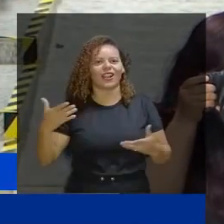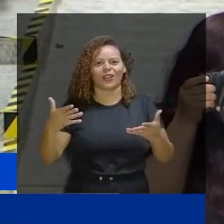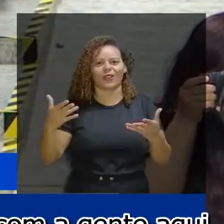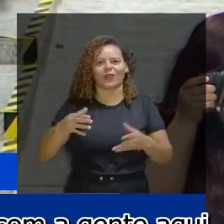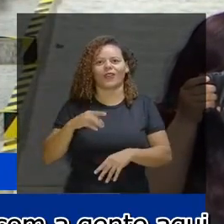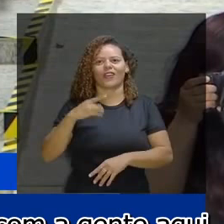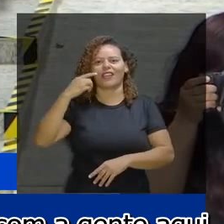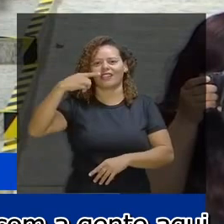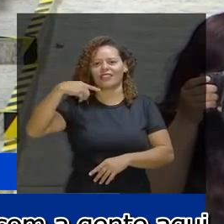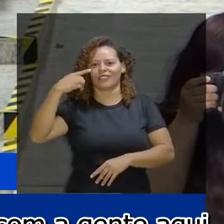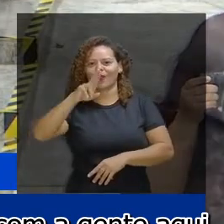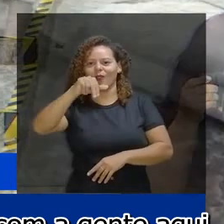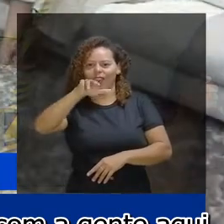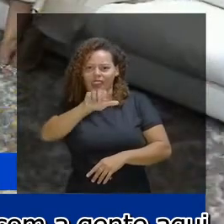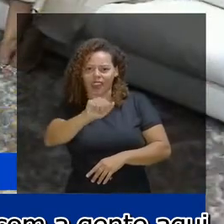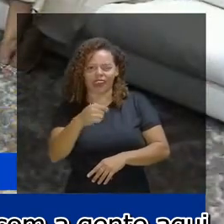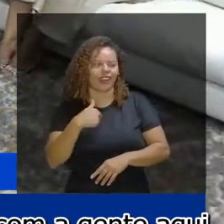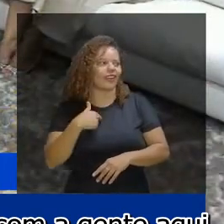UNA, professor